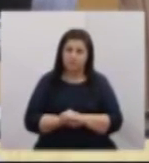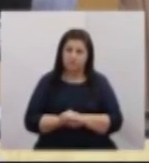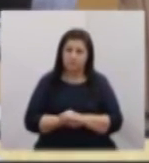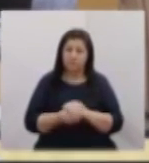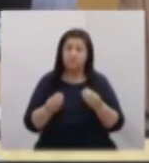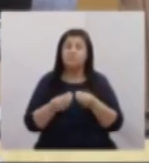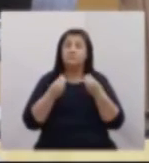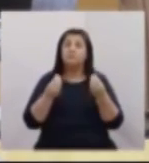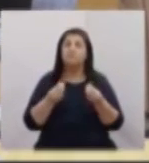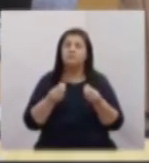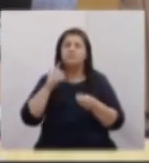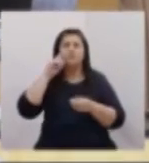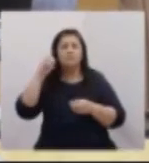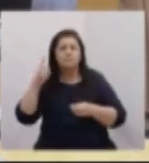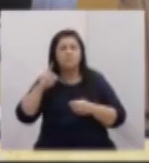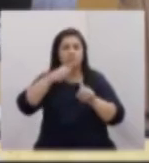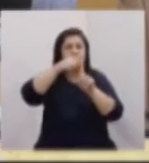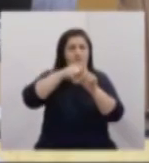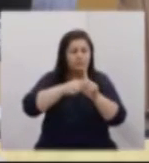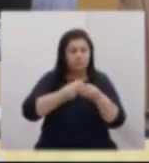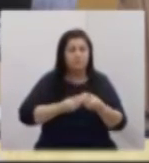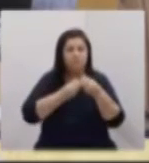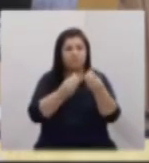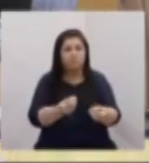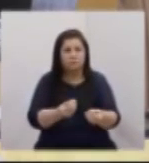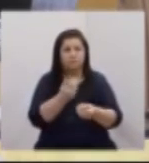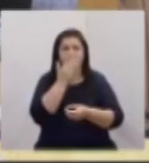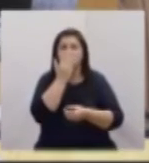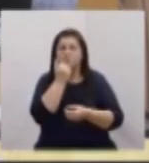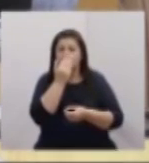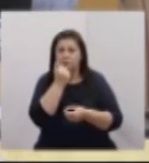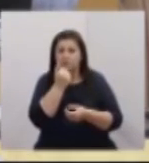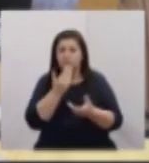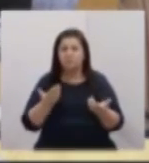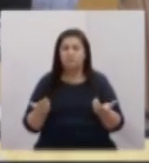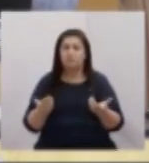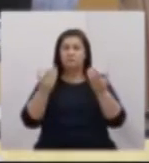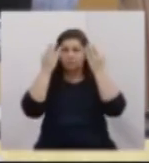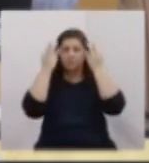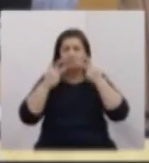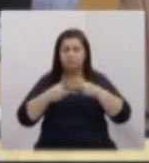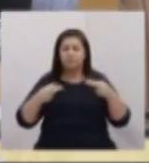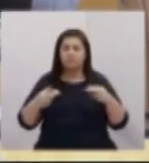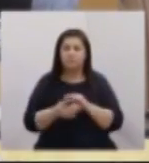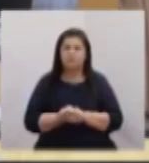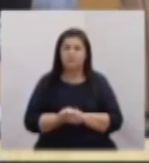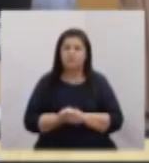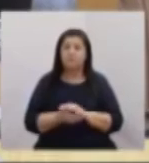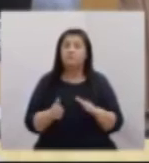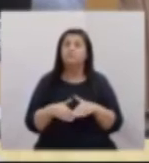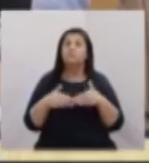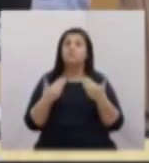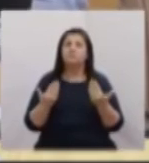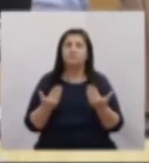dia e mês em que serão entregues as ações destinadas pelo poder público às ONGs? Para quando está prevista a